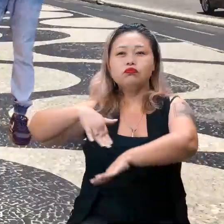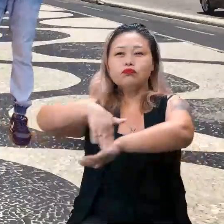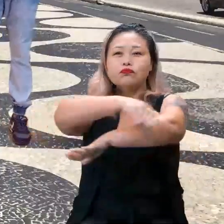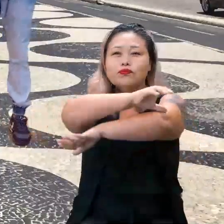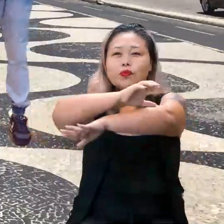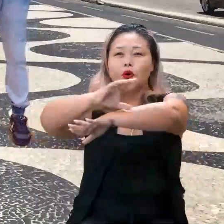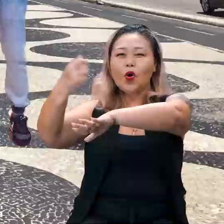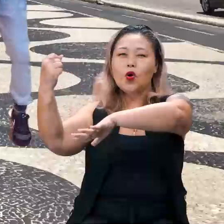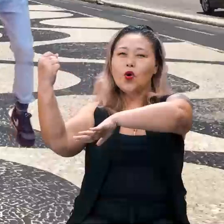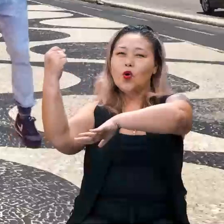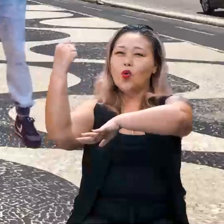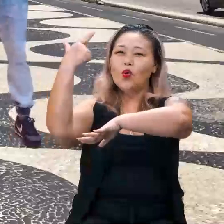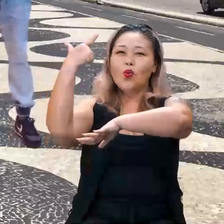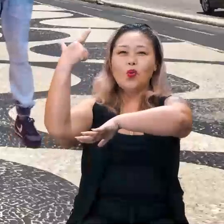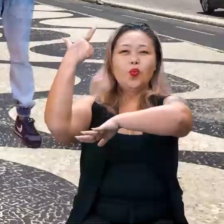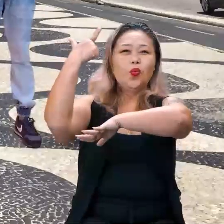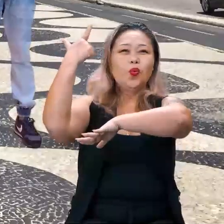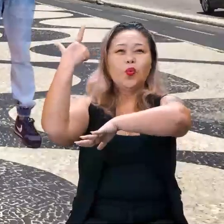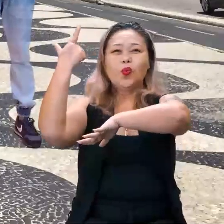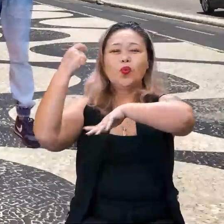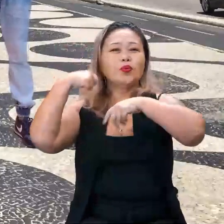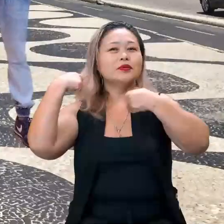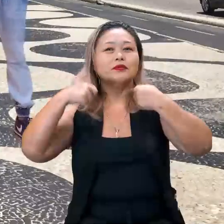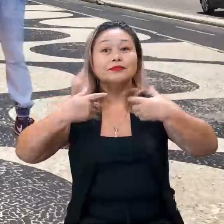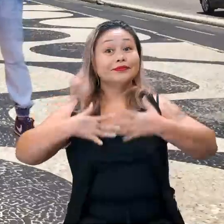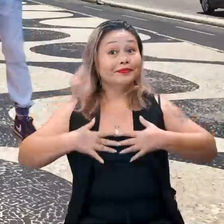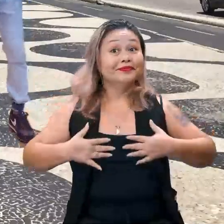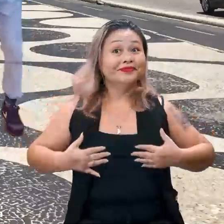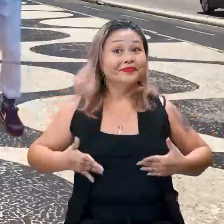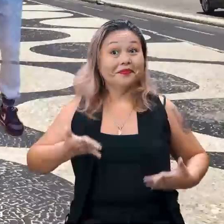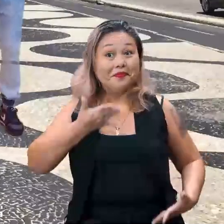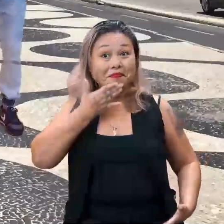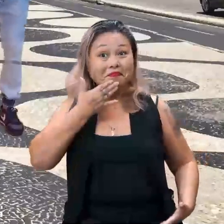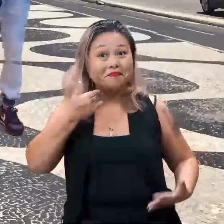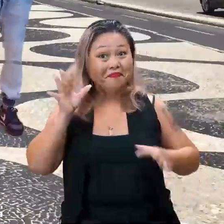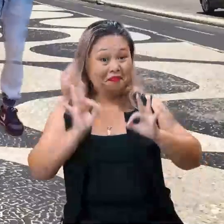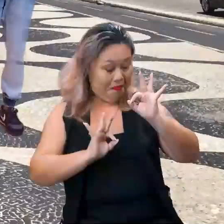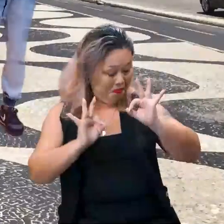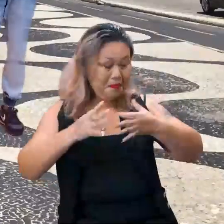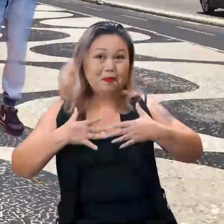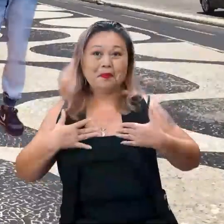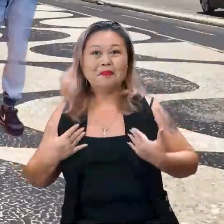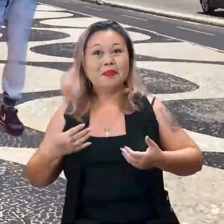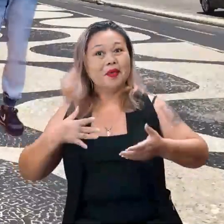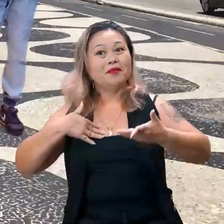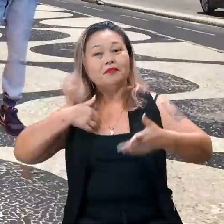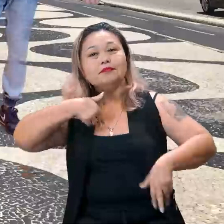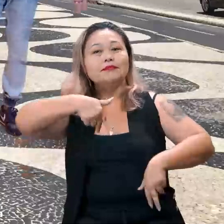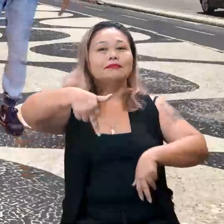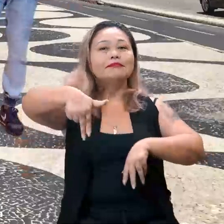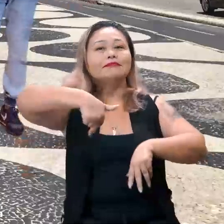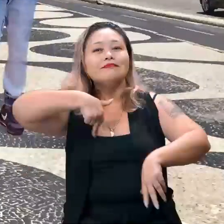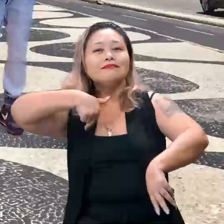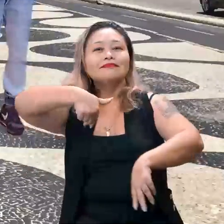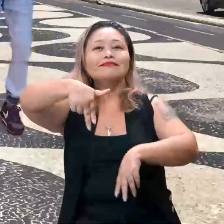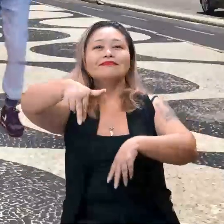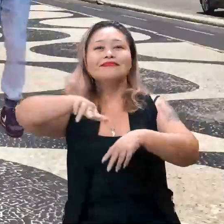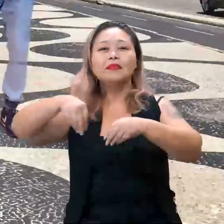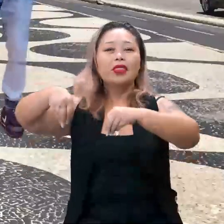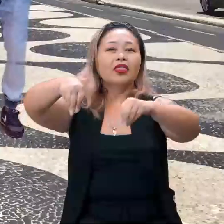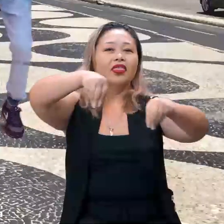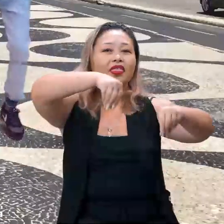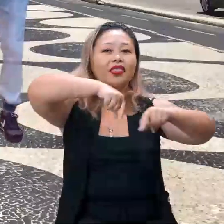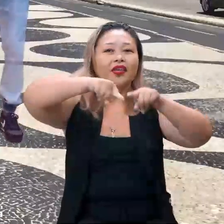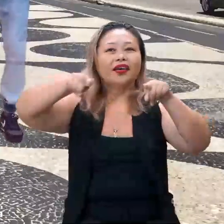só precisamos colocar uma vestimenta mais adequada, né? Pra gente correr nessa praia. Pra correr, tô